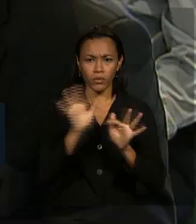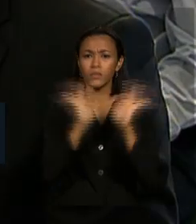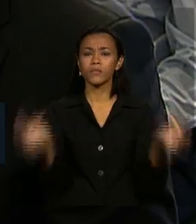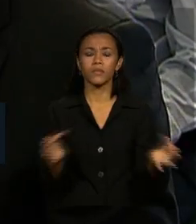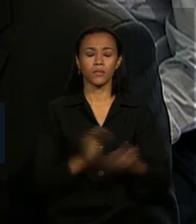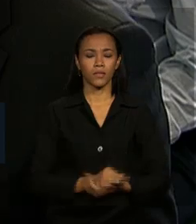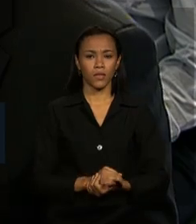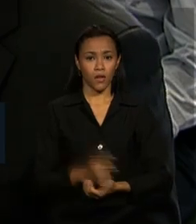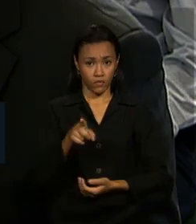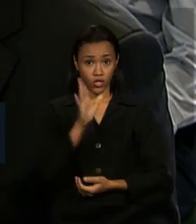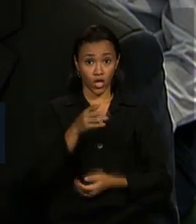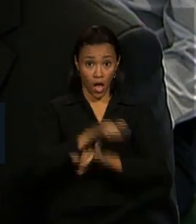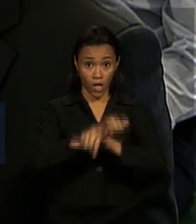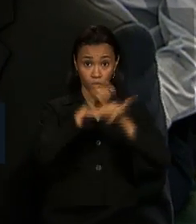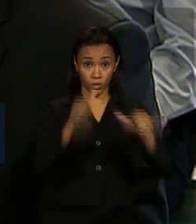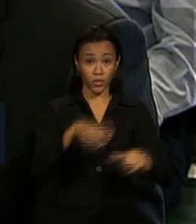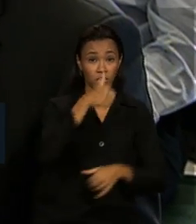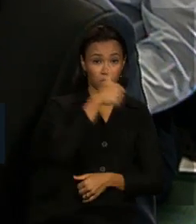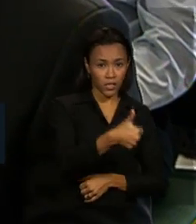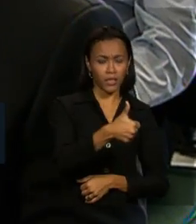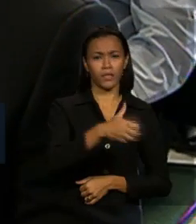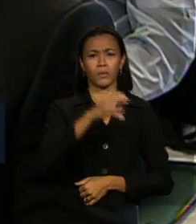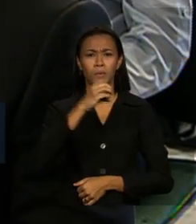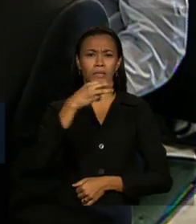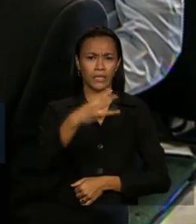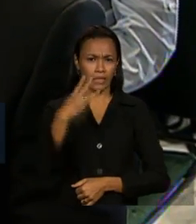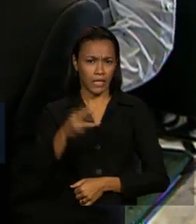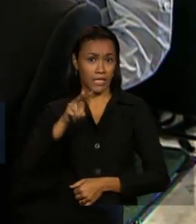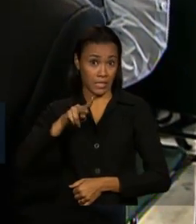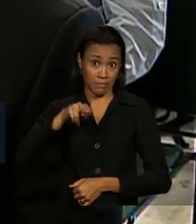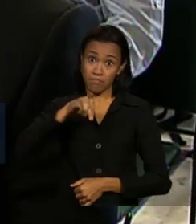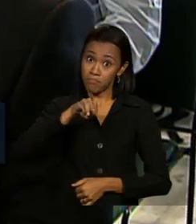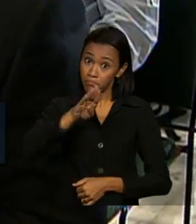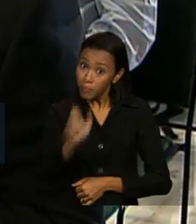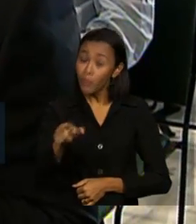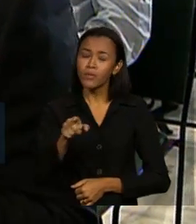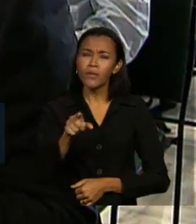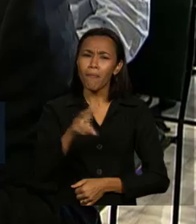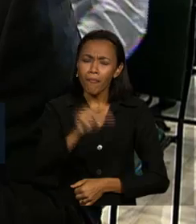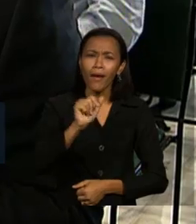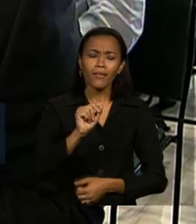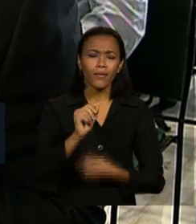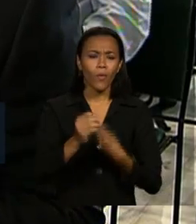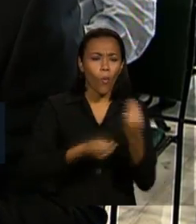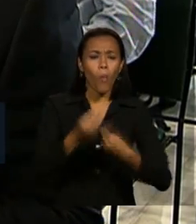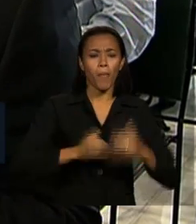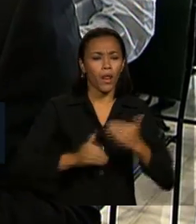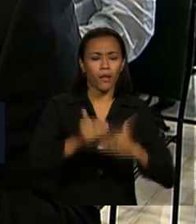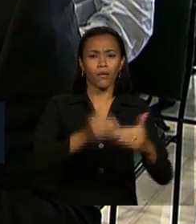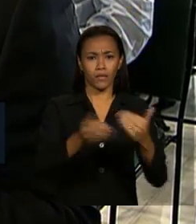eh anunciou um plano de investimento de 133 bilhões correto para poder modernizar ampliar construir eh